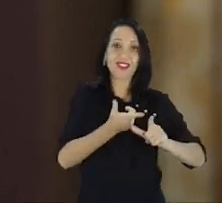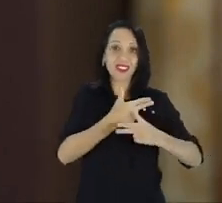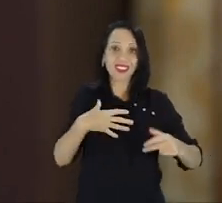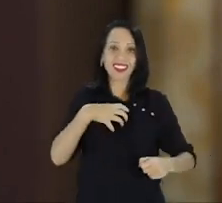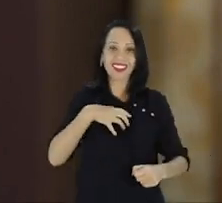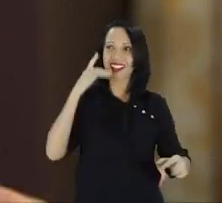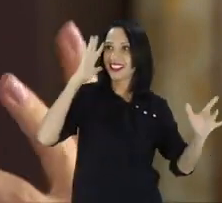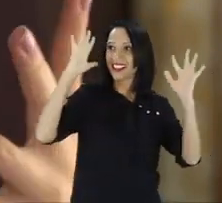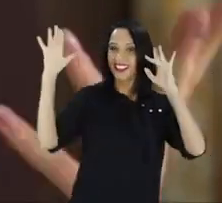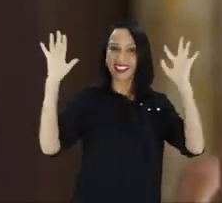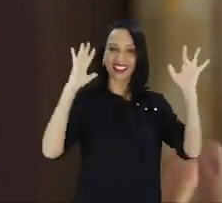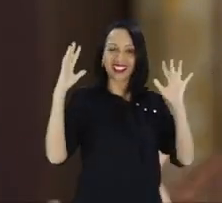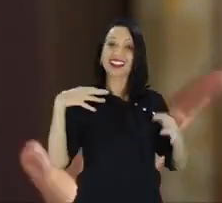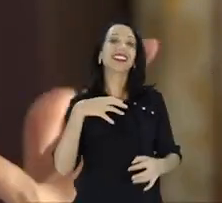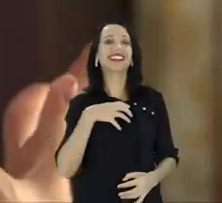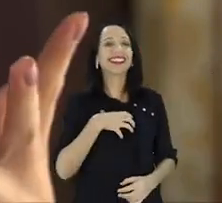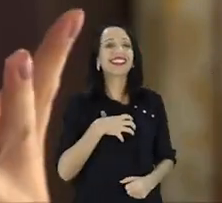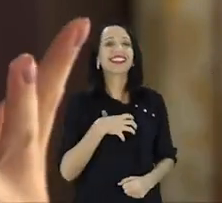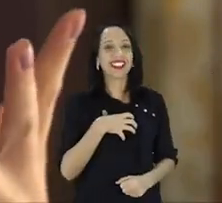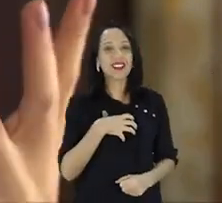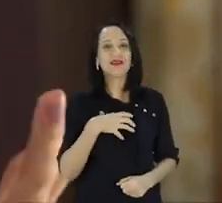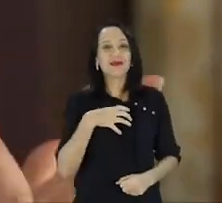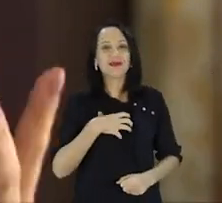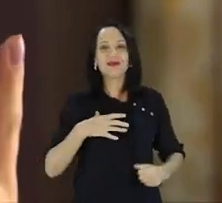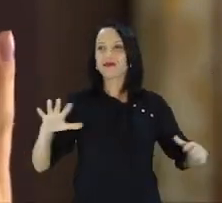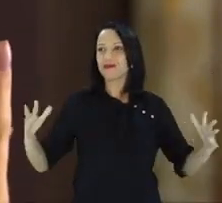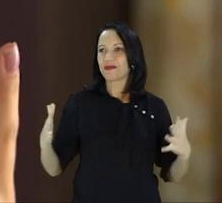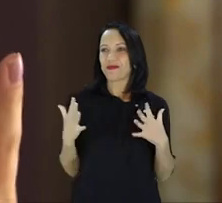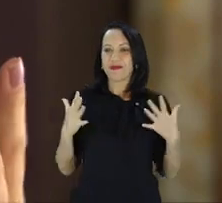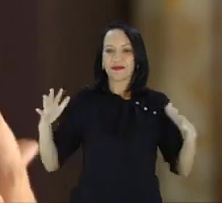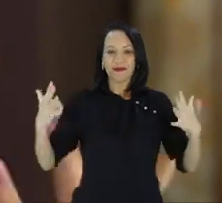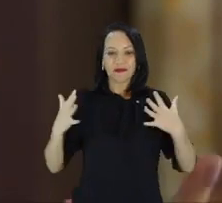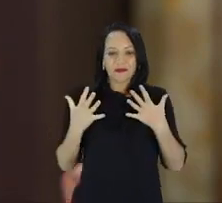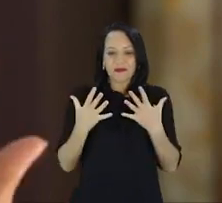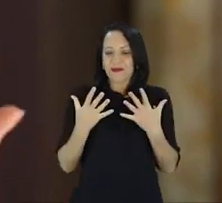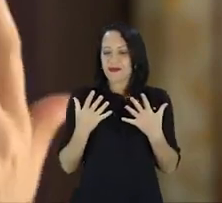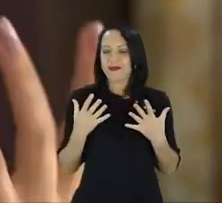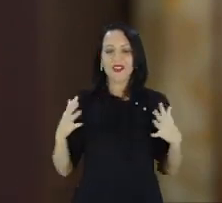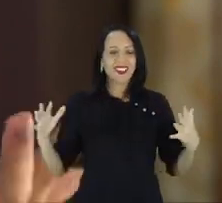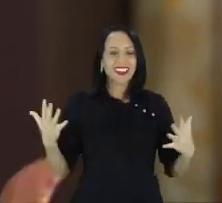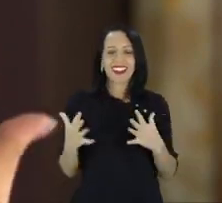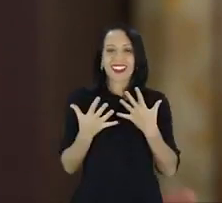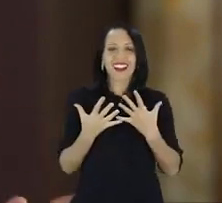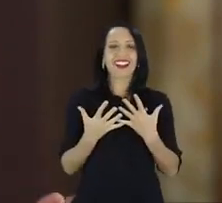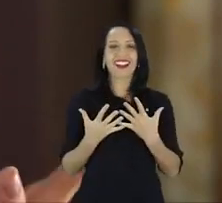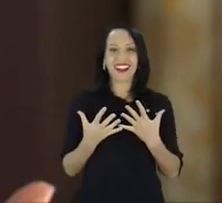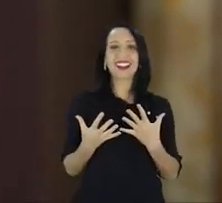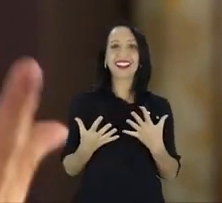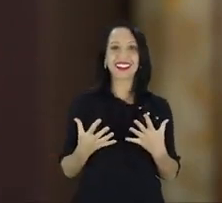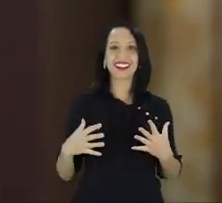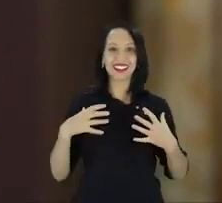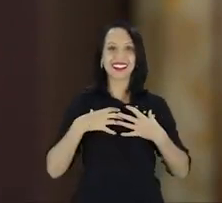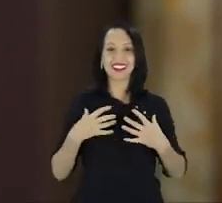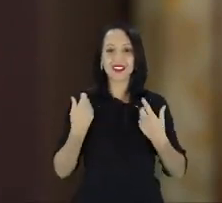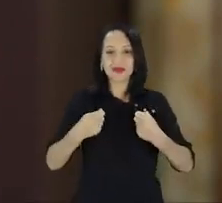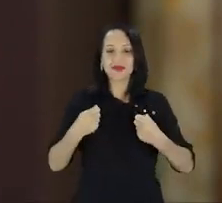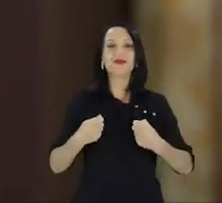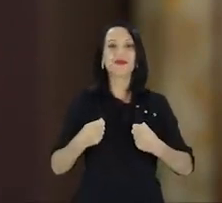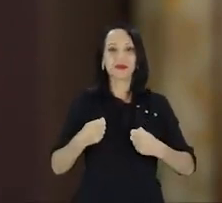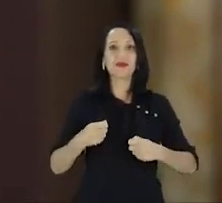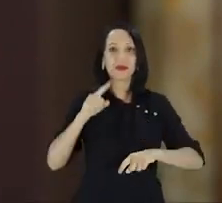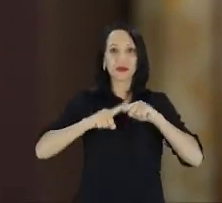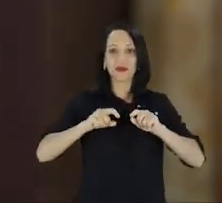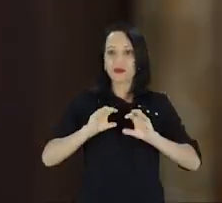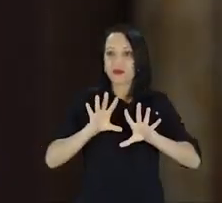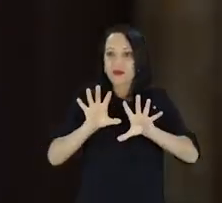apareceram nos meus sonhos e de certa forma essa essa energia essa essa energia intangível que eu sentia ao redor de mim que precisava ser materializada